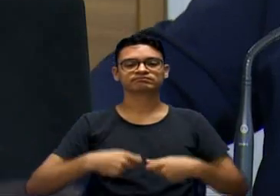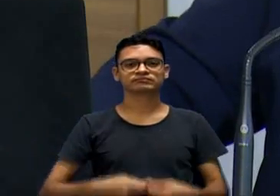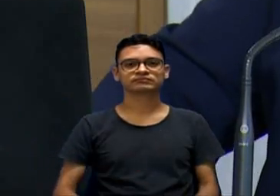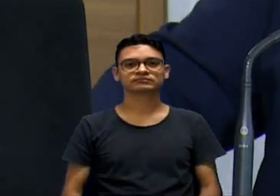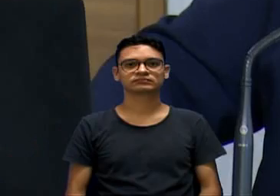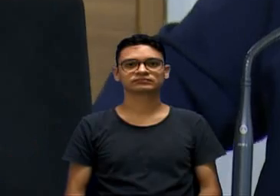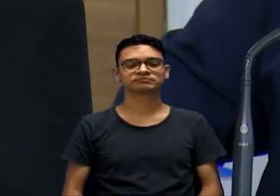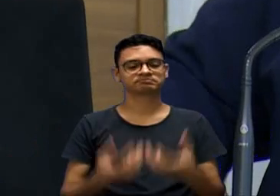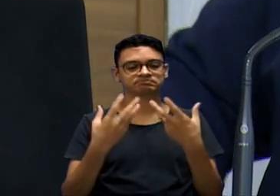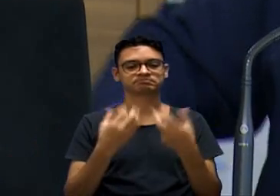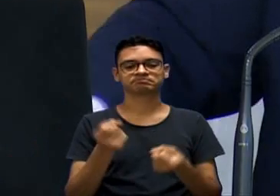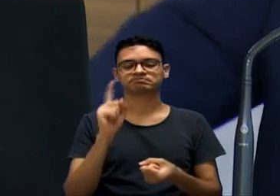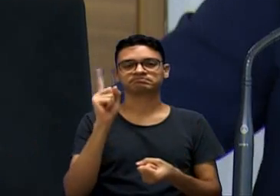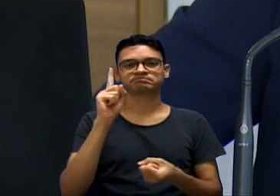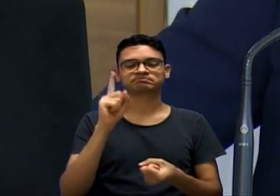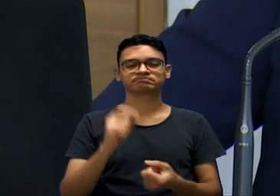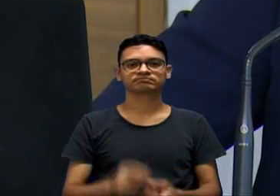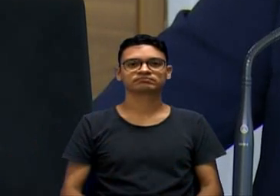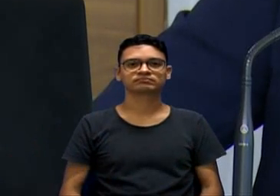Foi rejeitada.